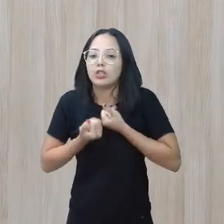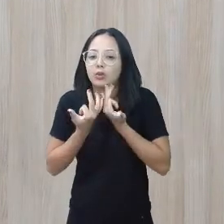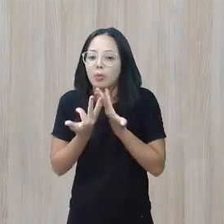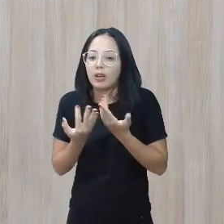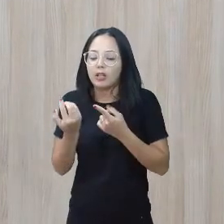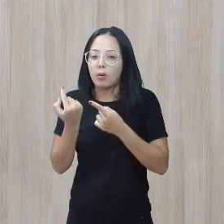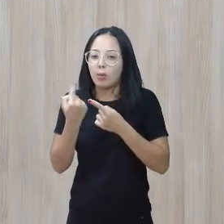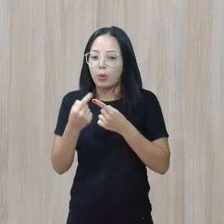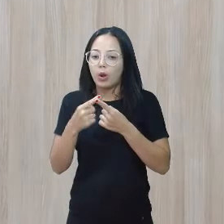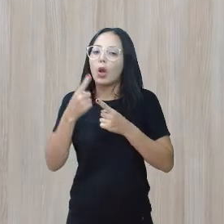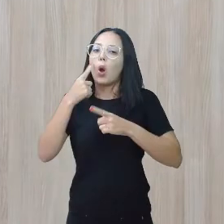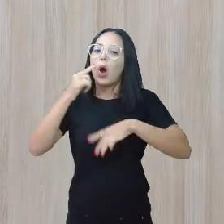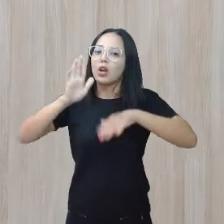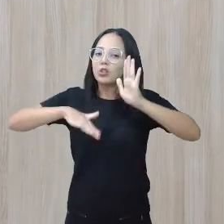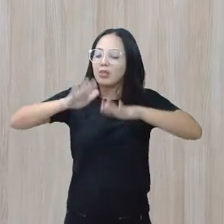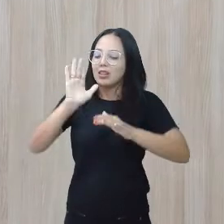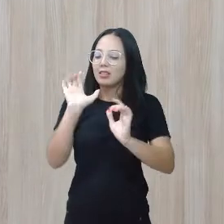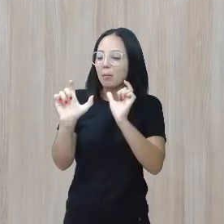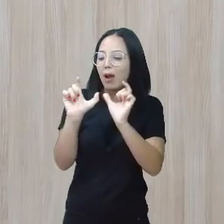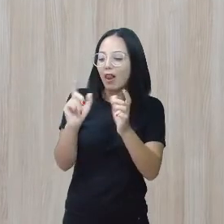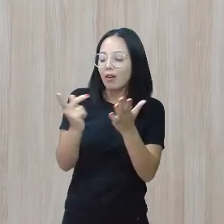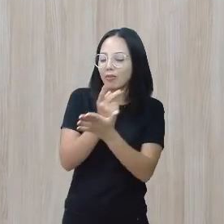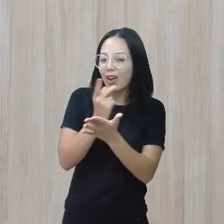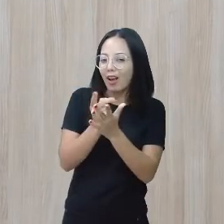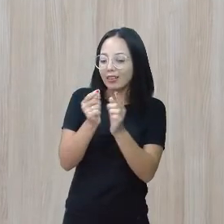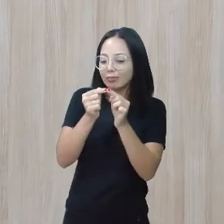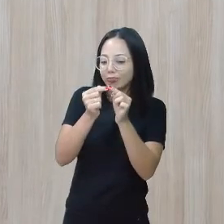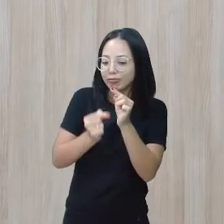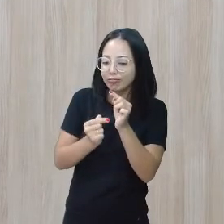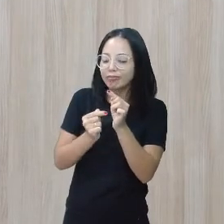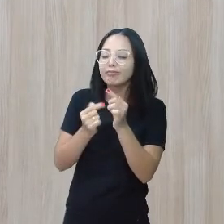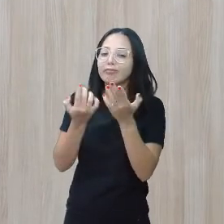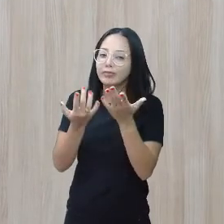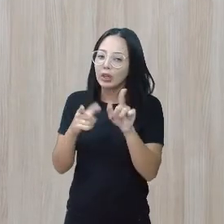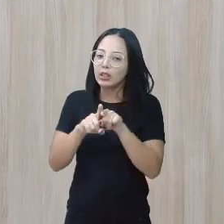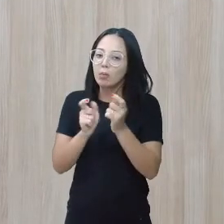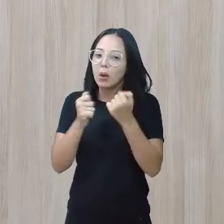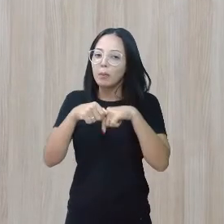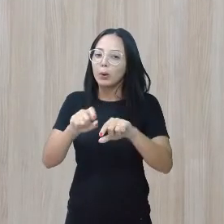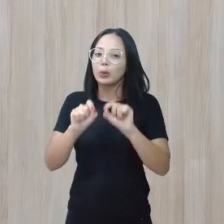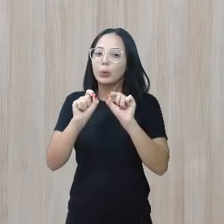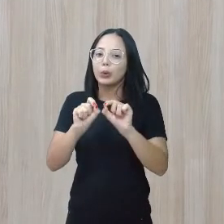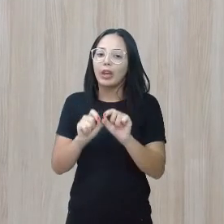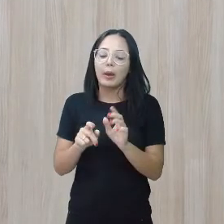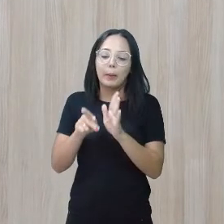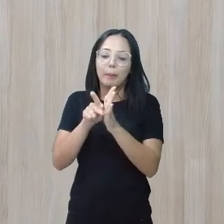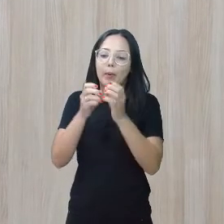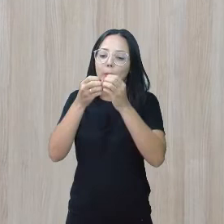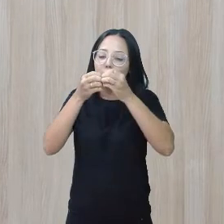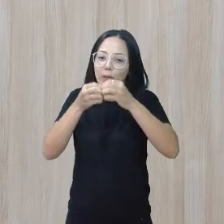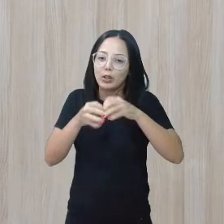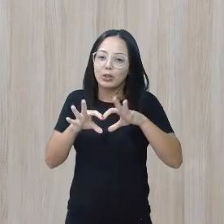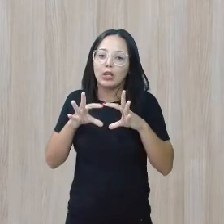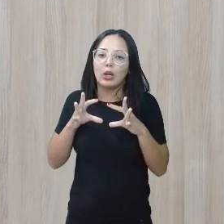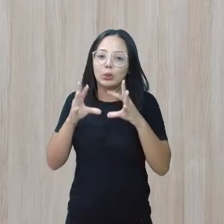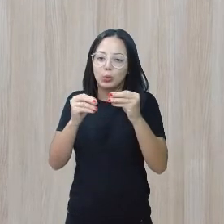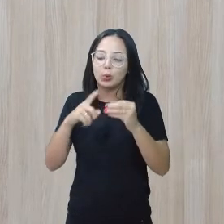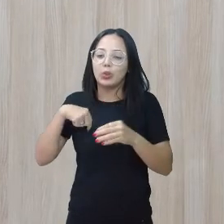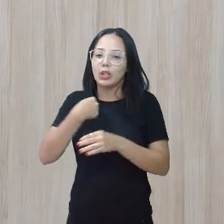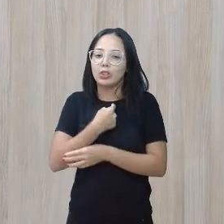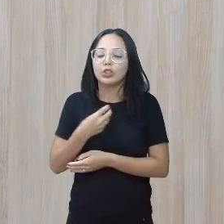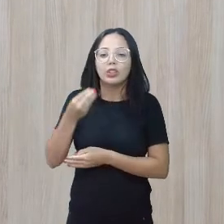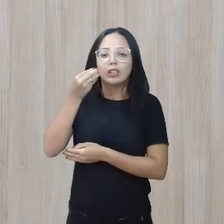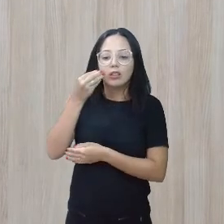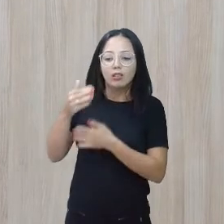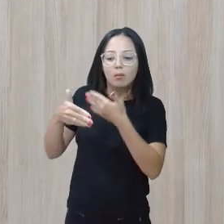uma expressão mal colocada, uma frase mal colocada, e pode cair por terra tudo aquilo que a gente está tentando construir.